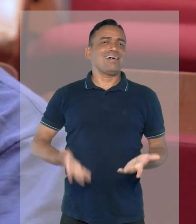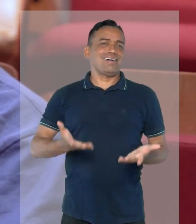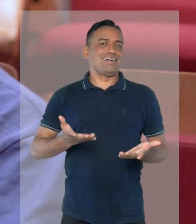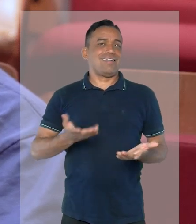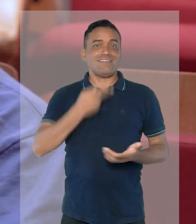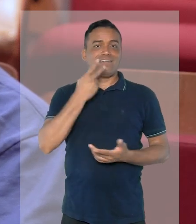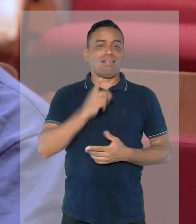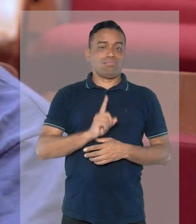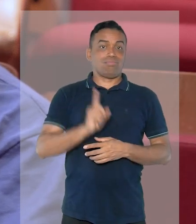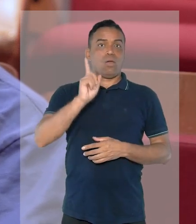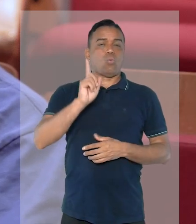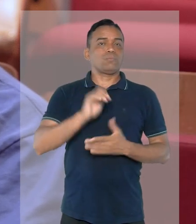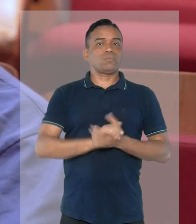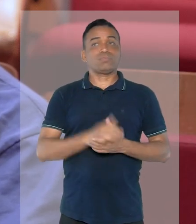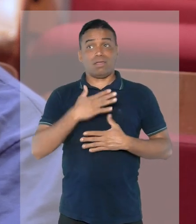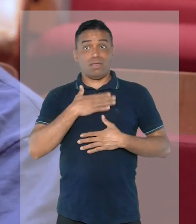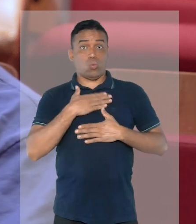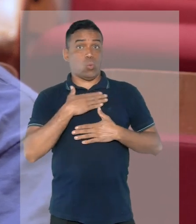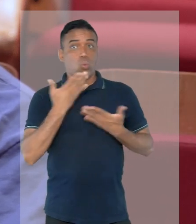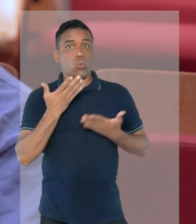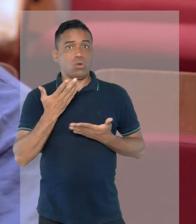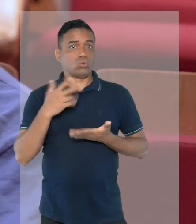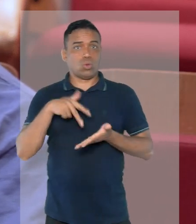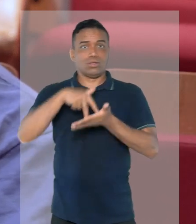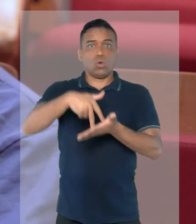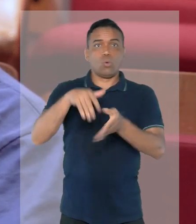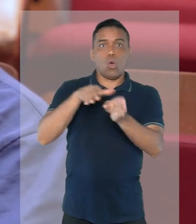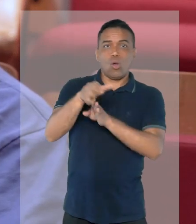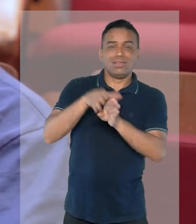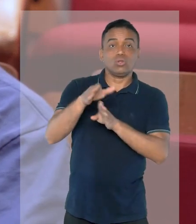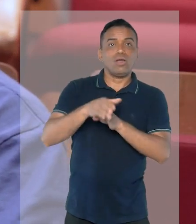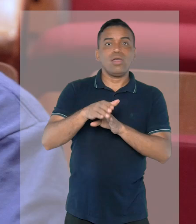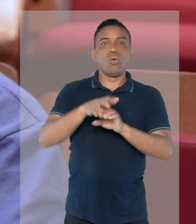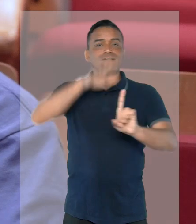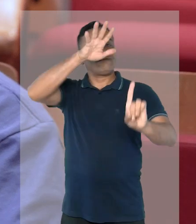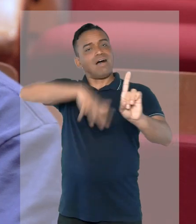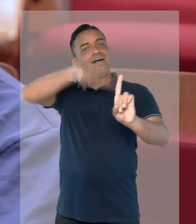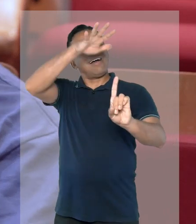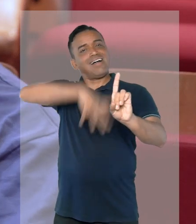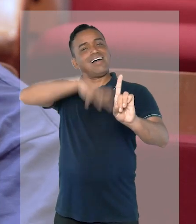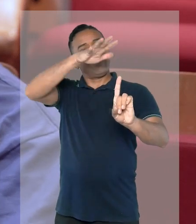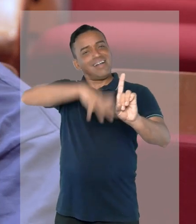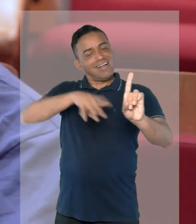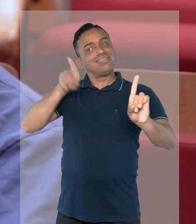se dizer não, né? Então, eu não estou aqui como orientador, estou aqui como fã, né, do